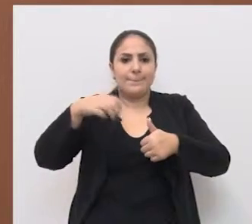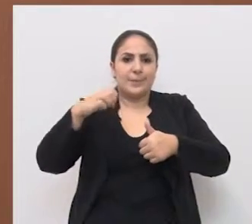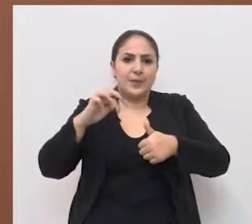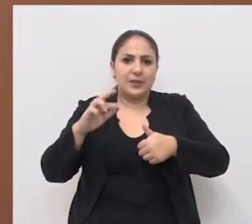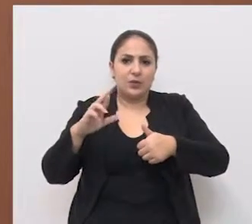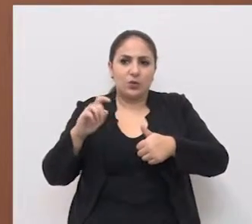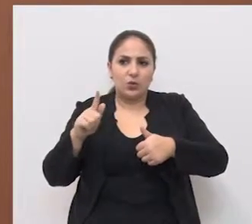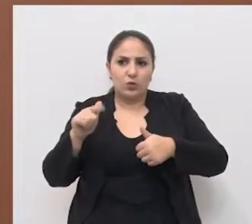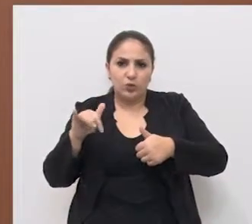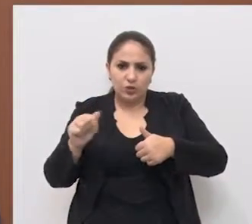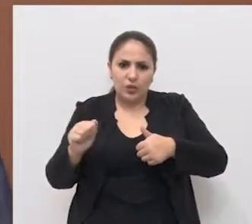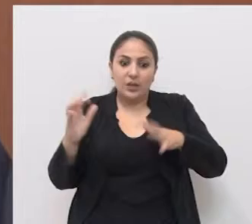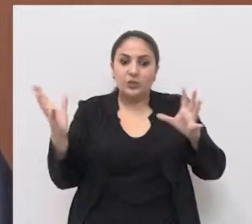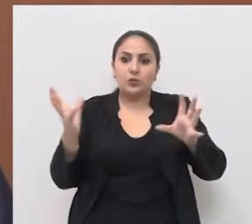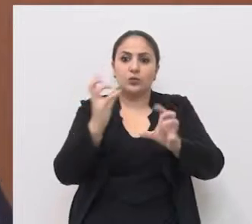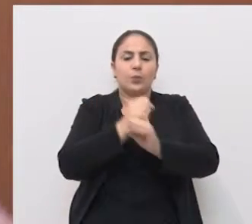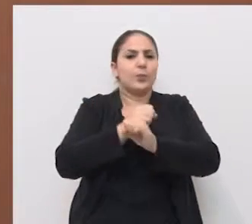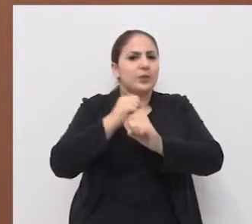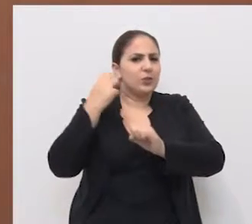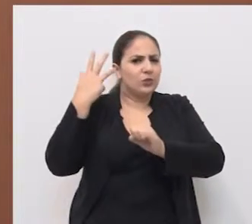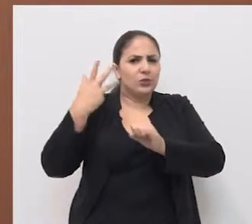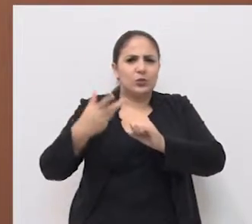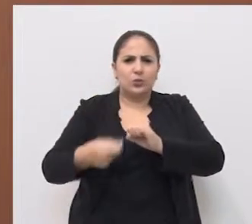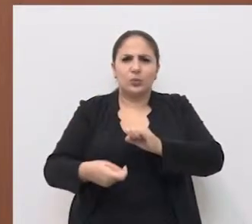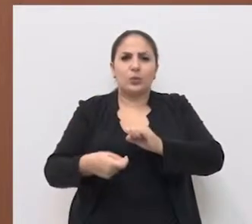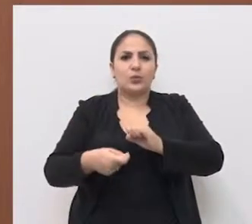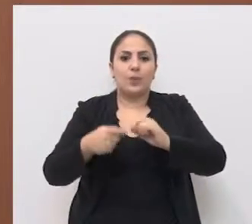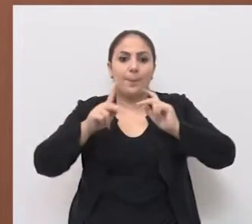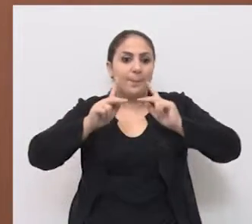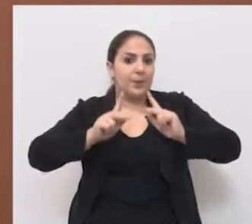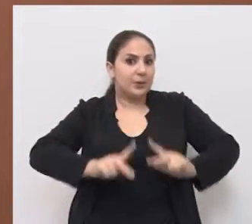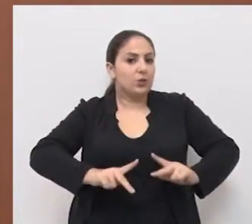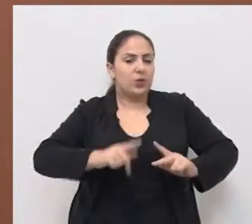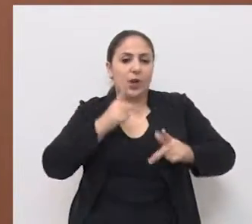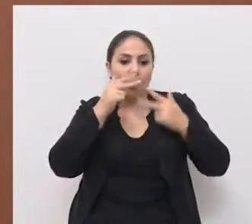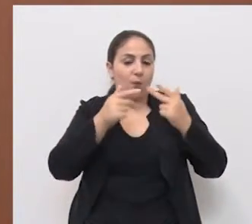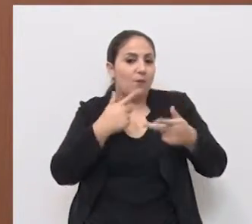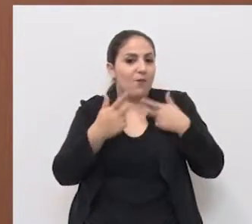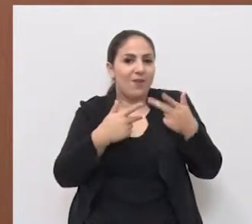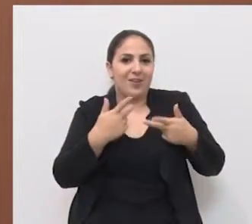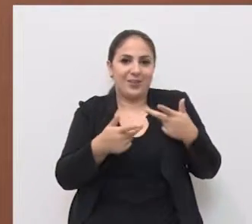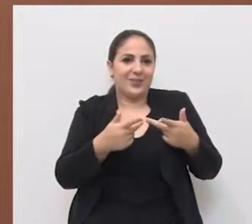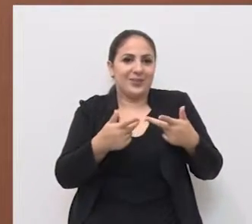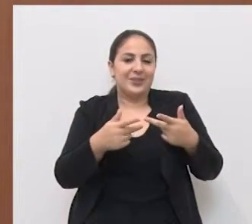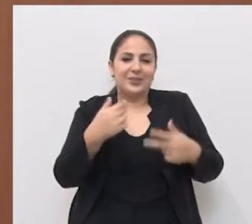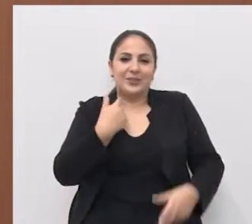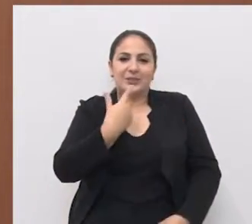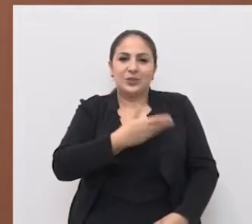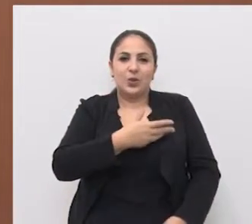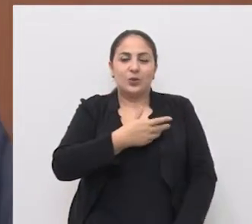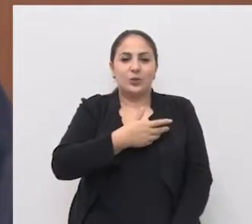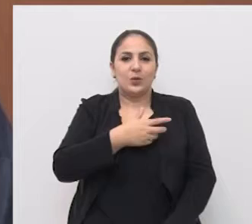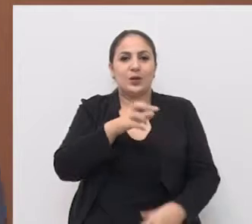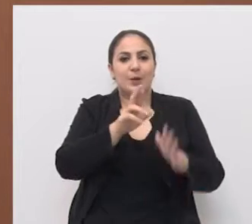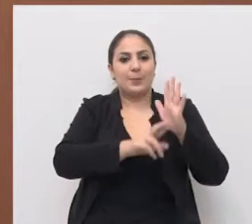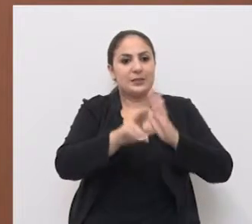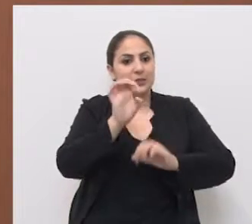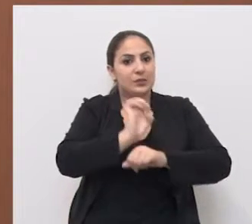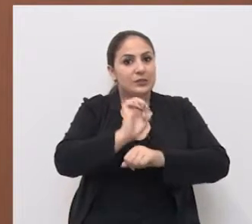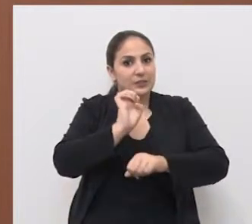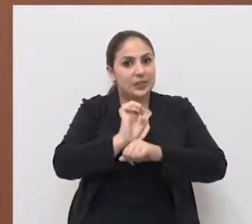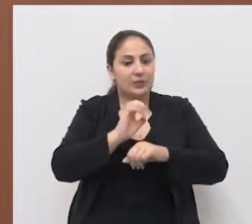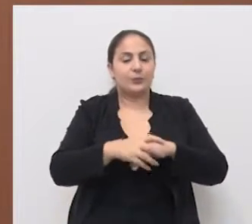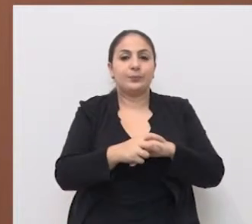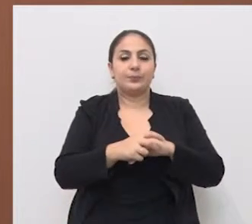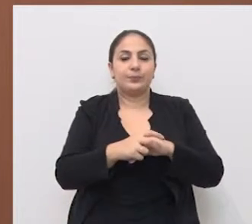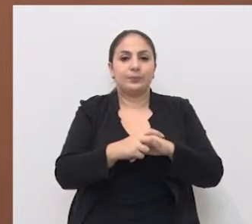meteorologia, somando então esse contingente, né, de pessoas que, como falou aqui o nosso representante